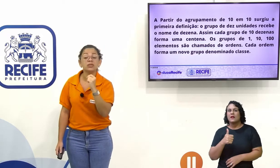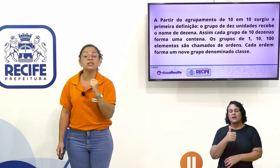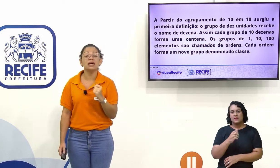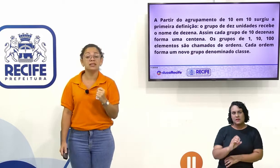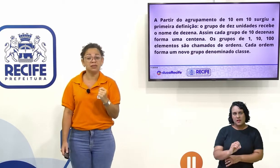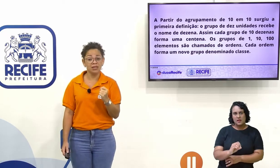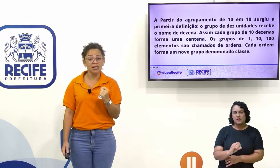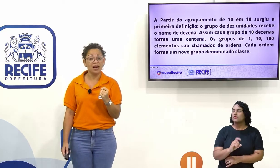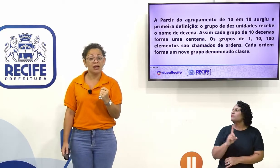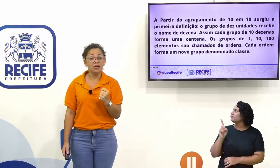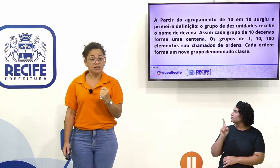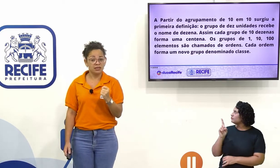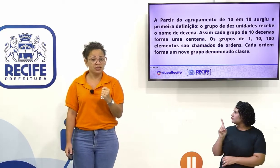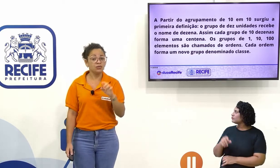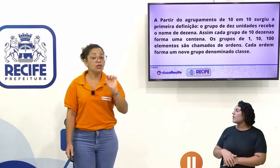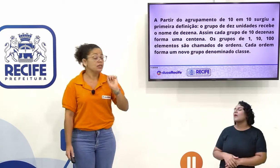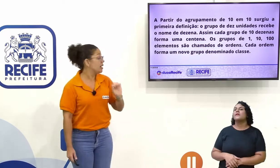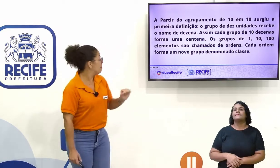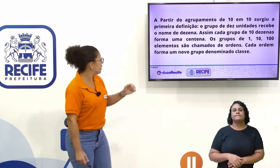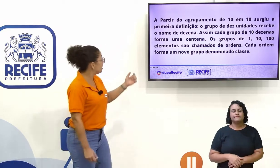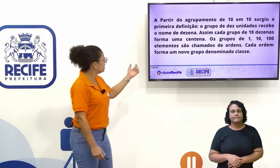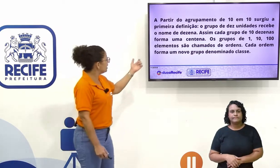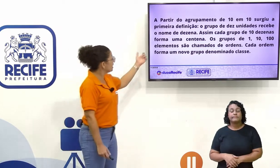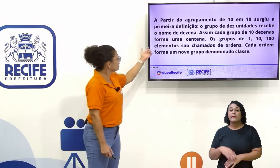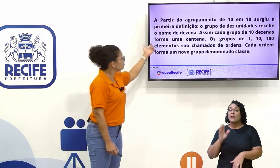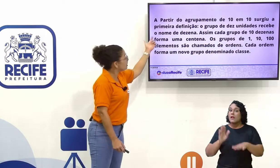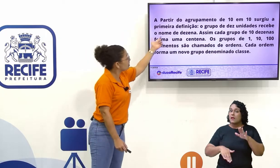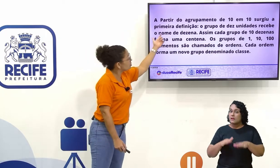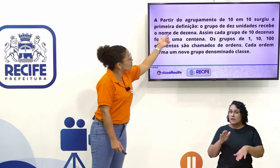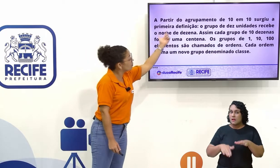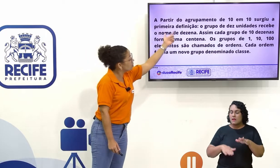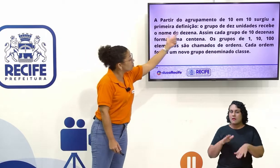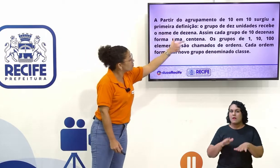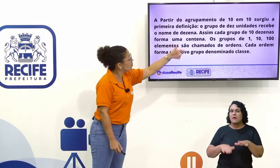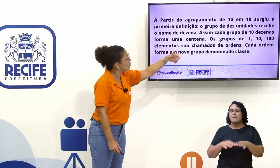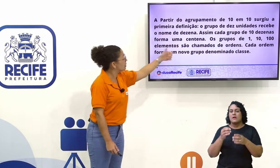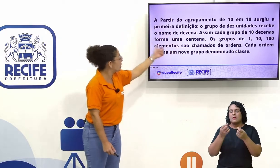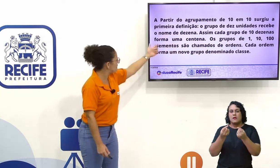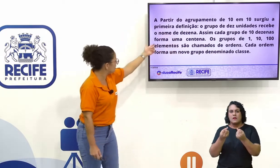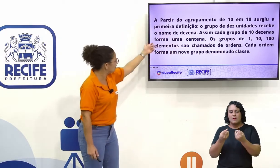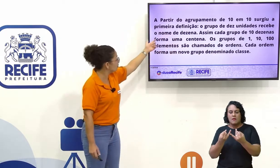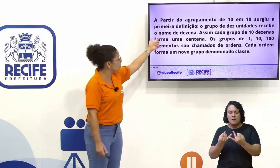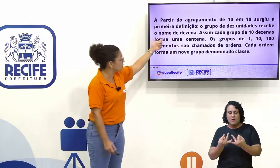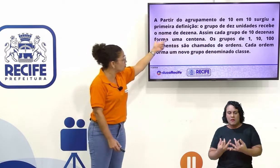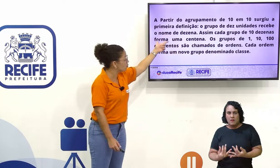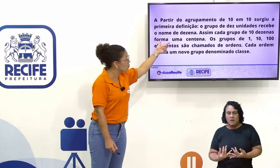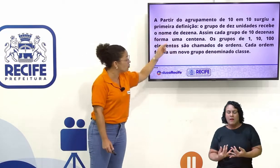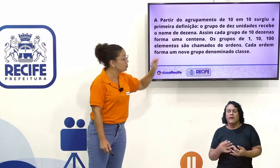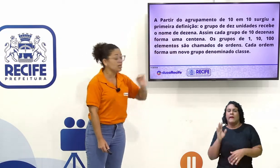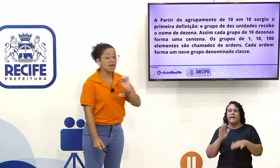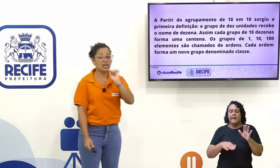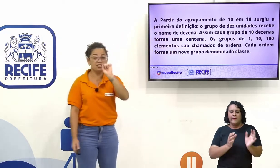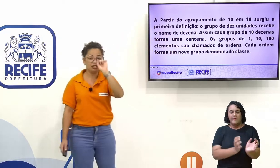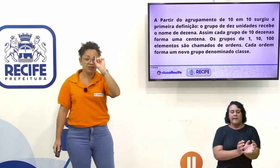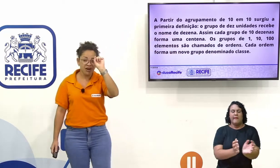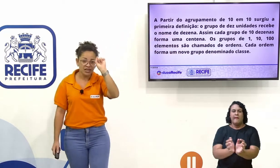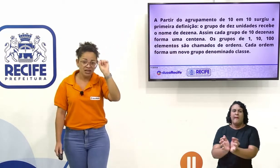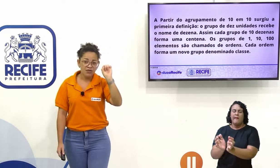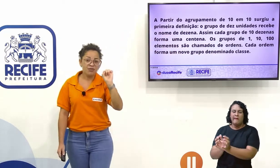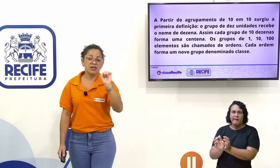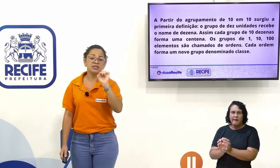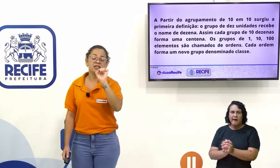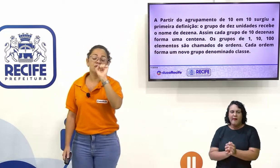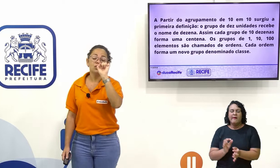uma unidade de milhar, certo? Dependendo dessas definições, né, dependendo desses grupos, a gente